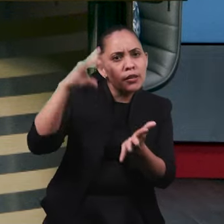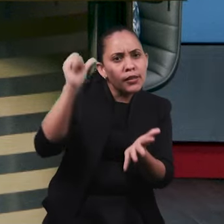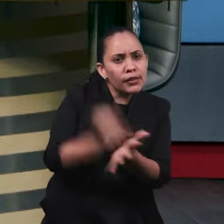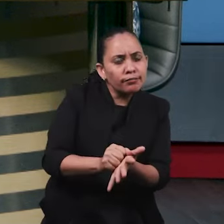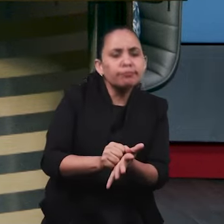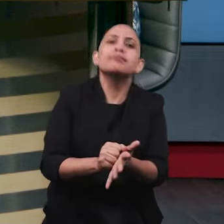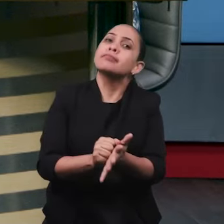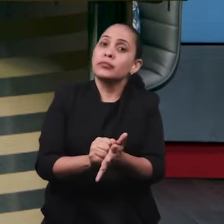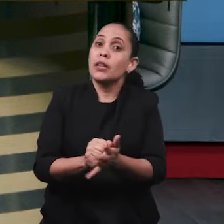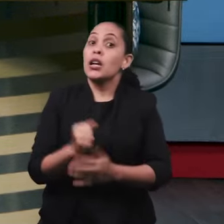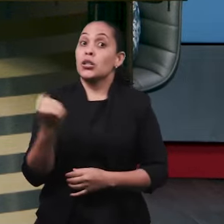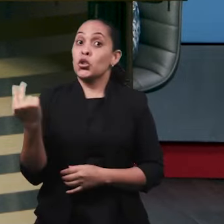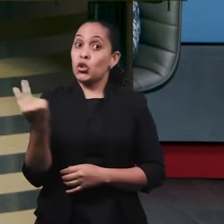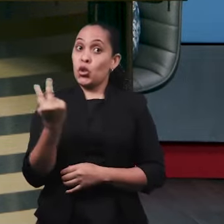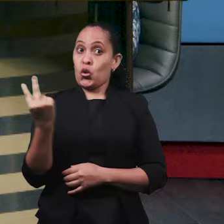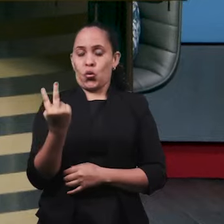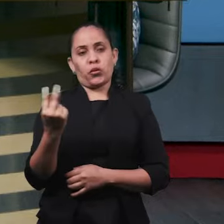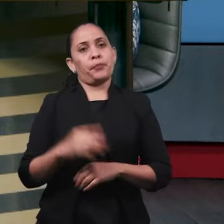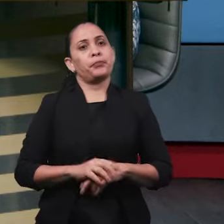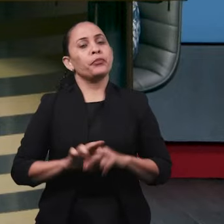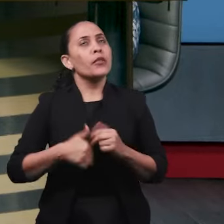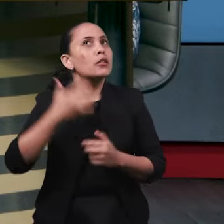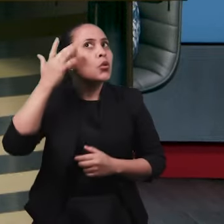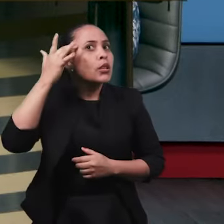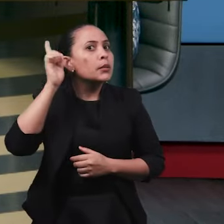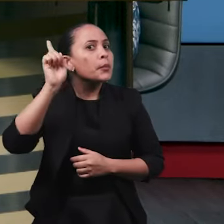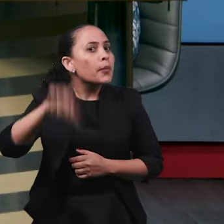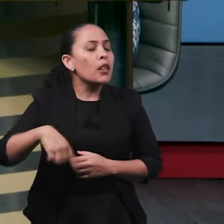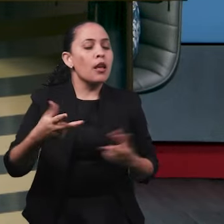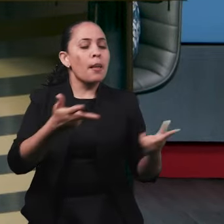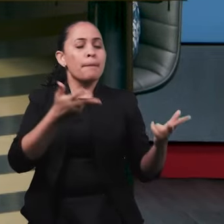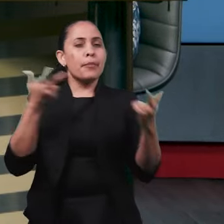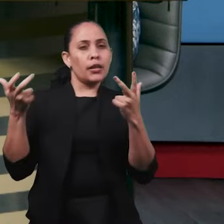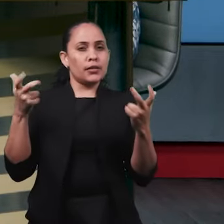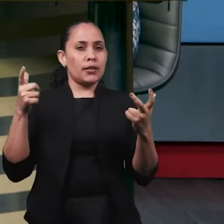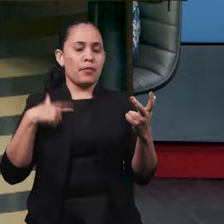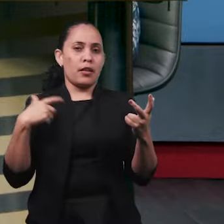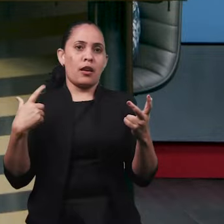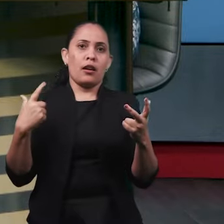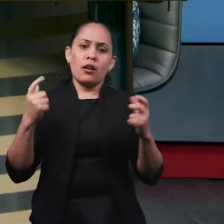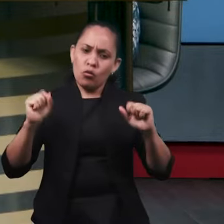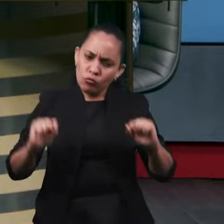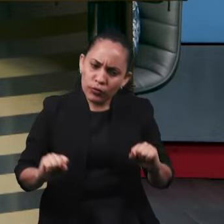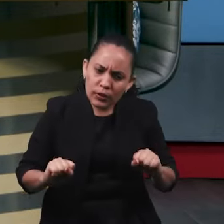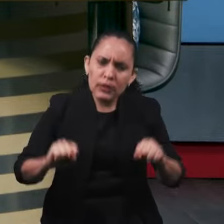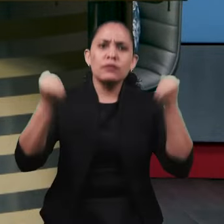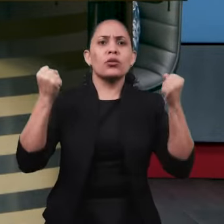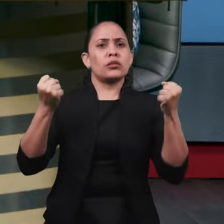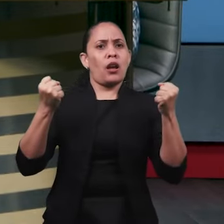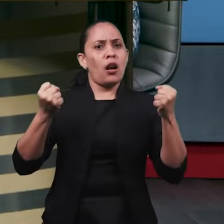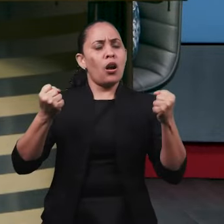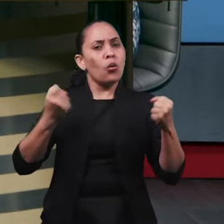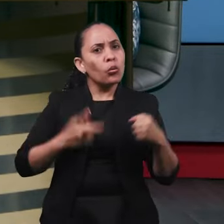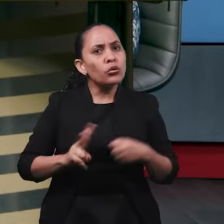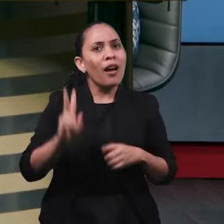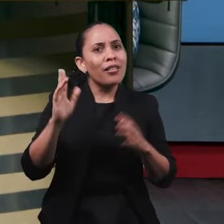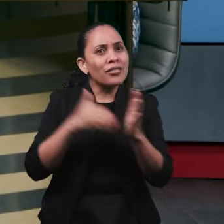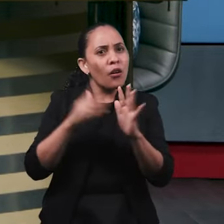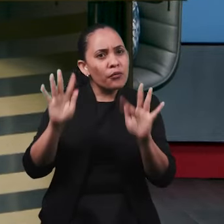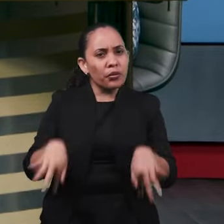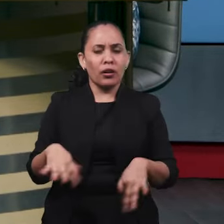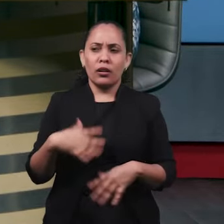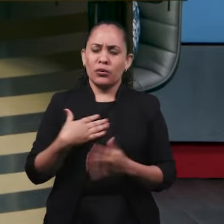inscrever. Segundo, por essa conscientização, ela perseverar na oficina. Ela ir até o fim.